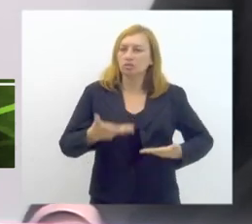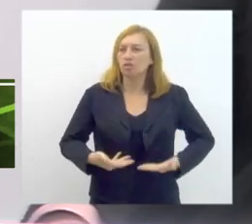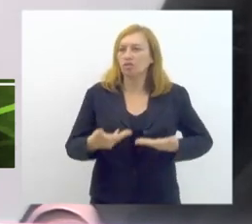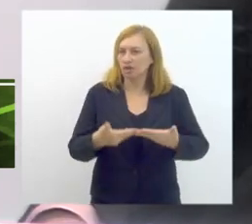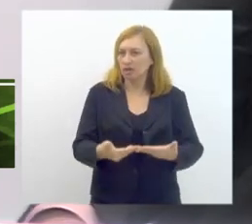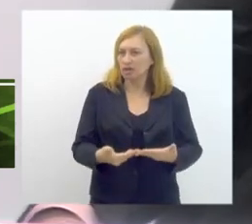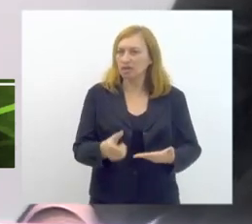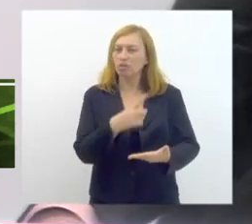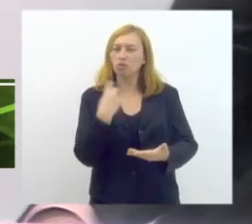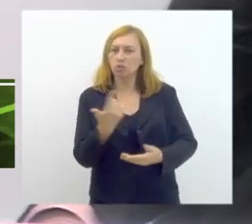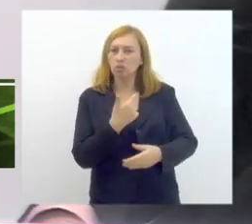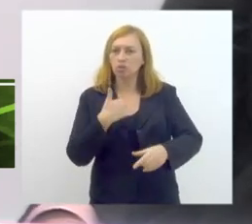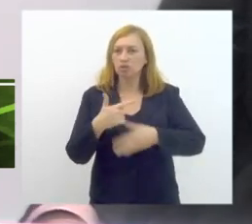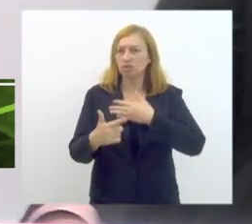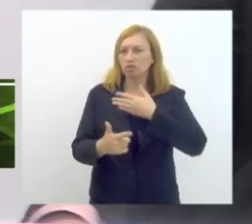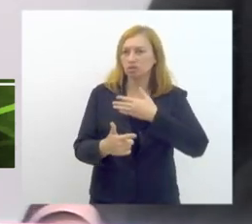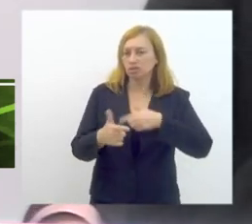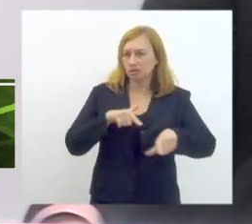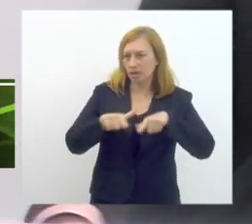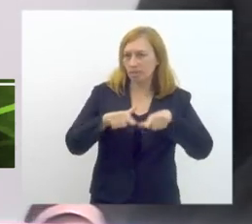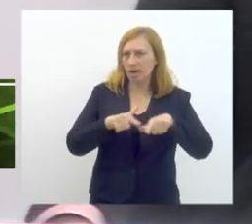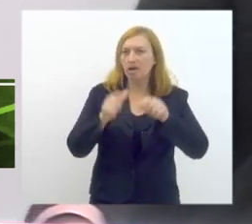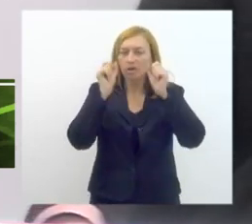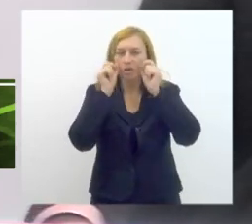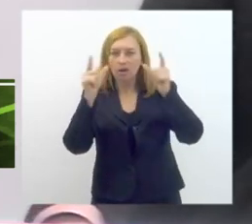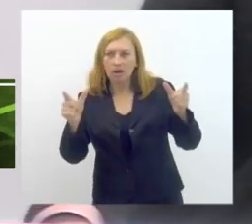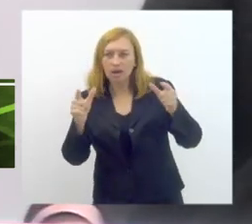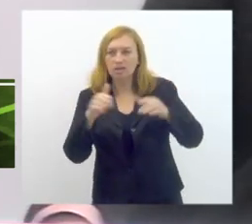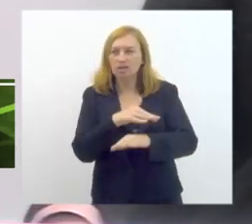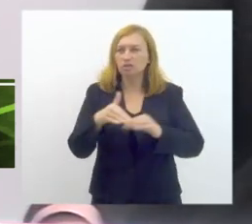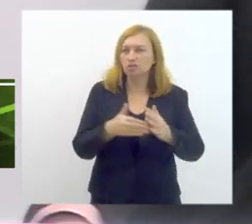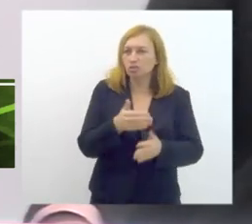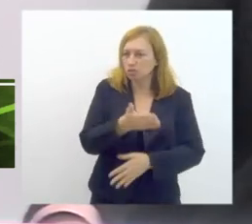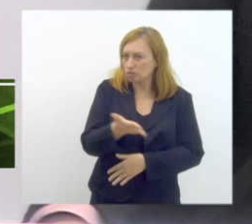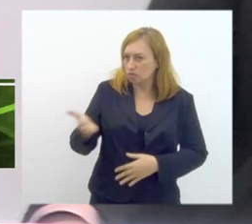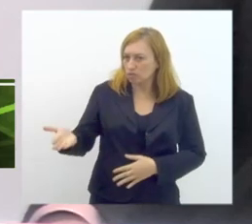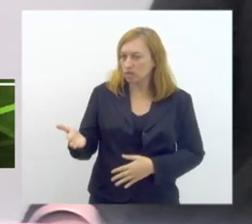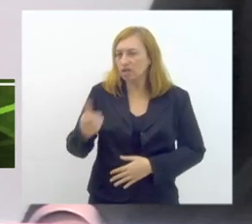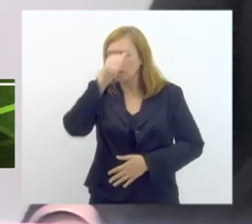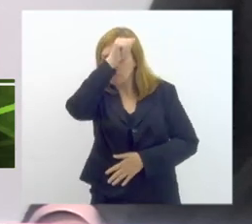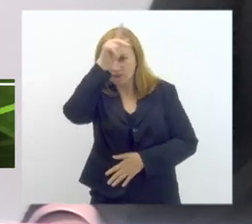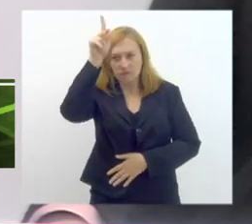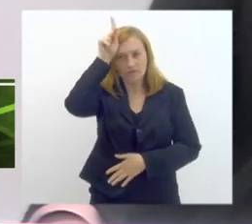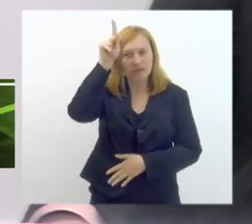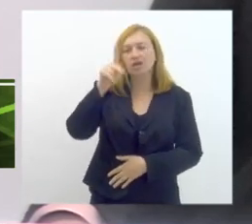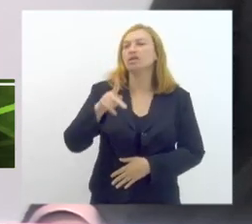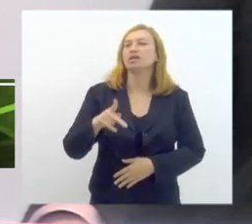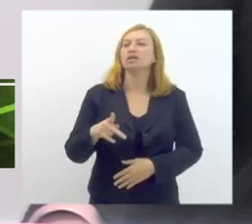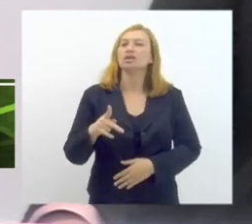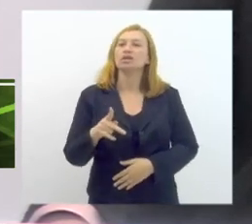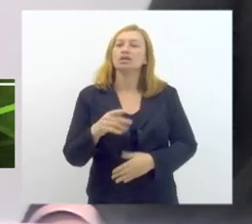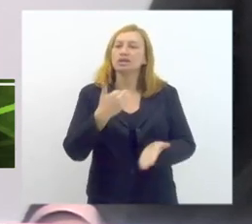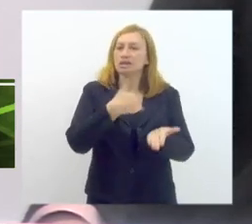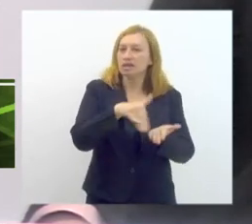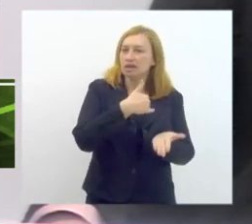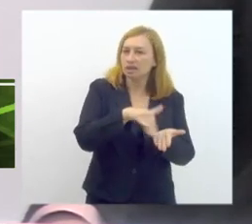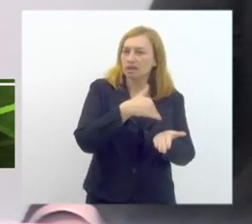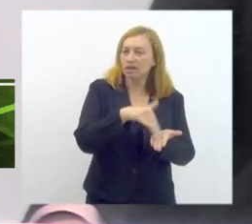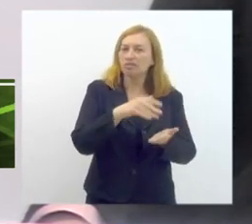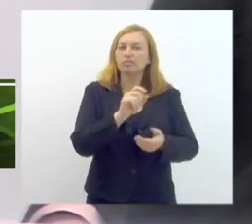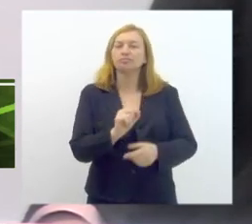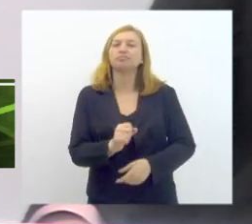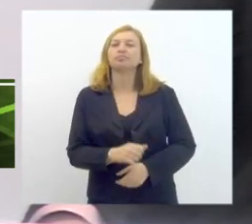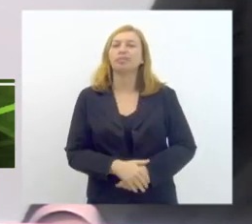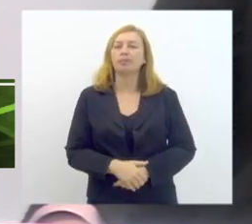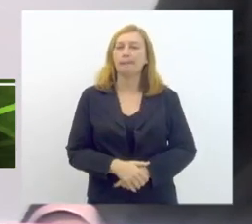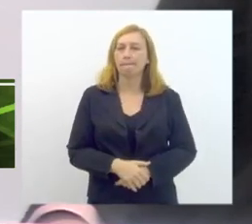nossa contrapartida. Fica aqui um alerta aos consórcios, aos prefeitos que presidem, aos secretários